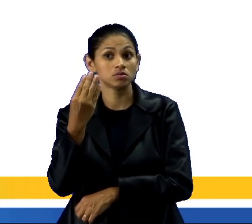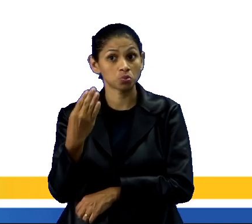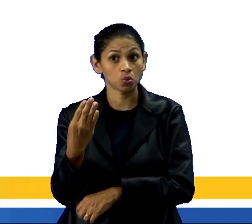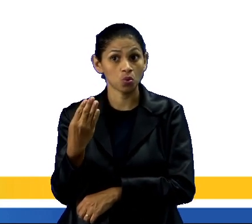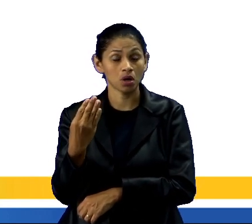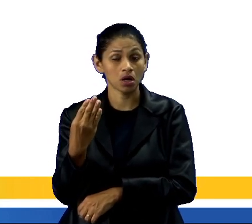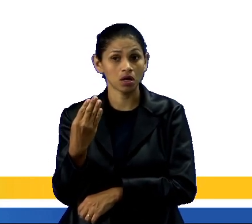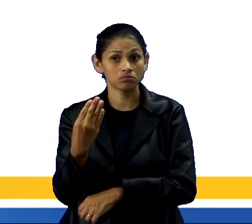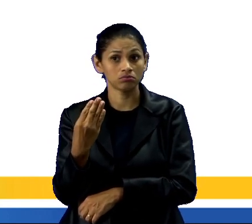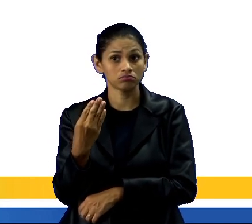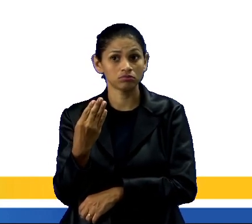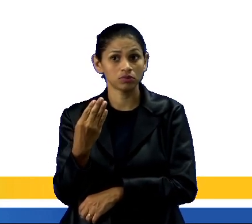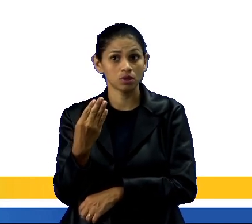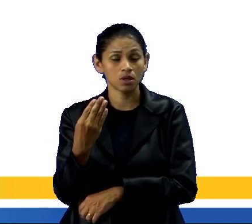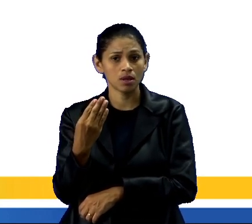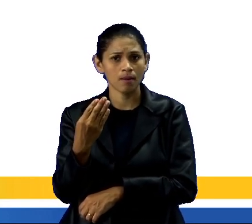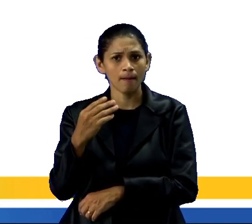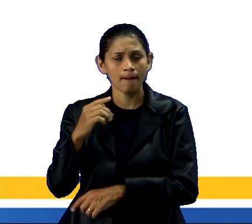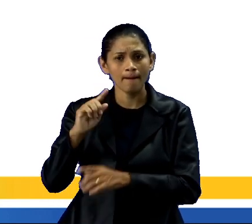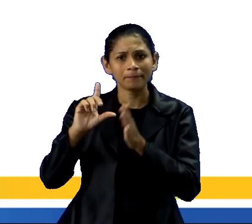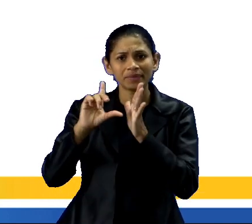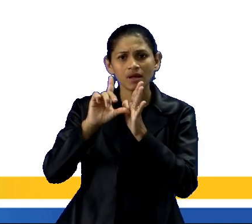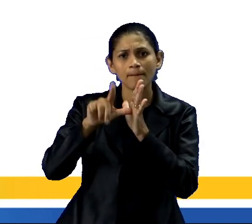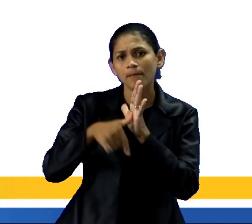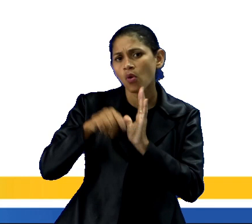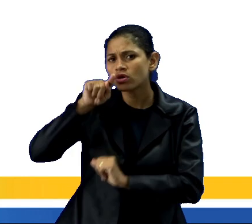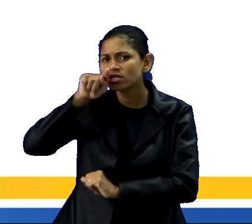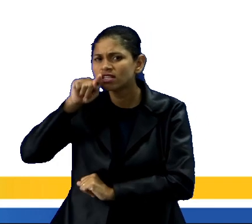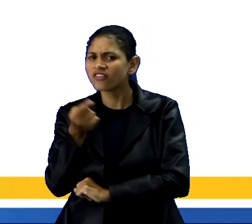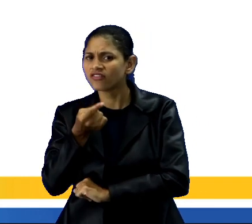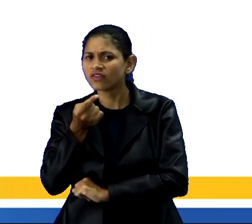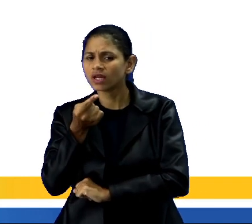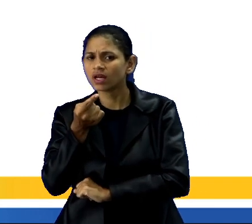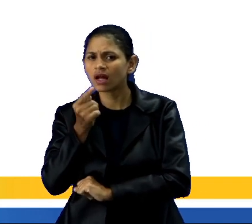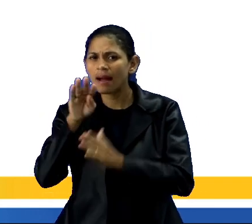Esse algarismo, após a vírgula, ele é inferior a 5?